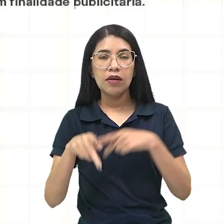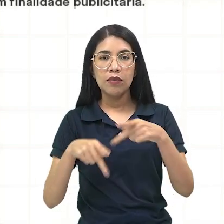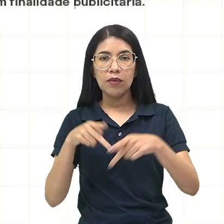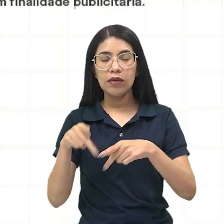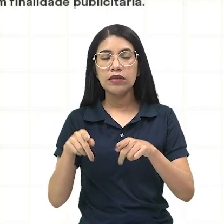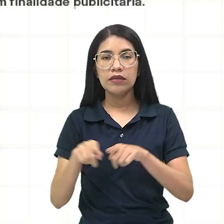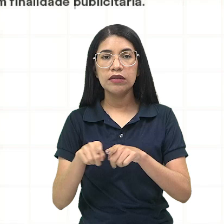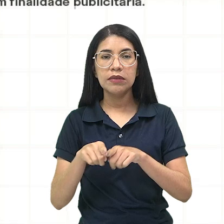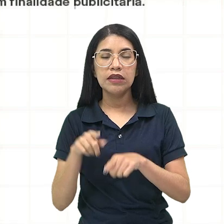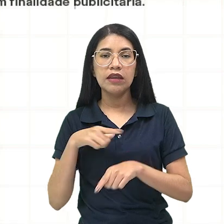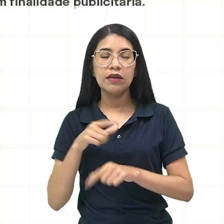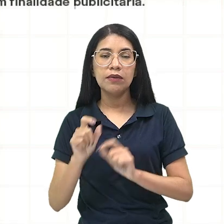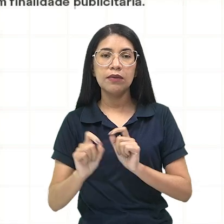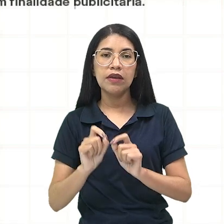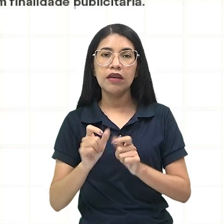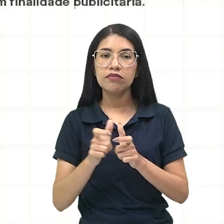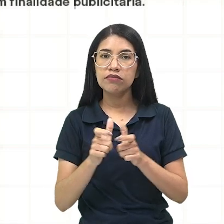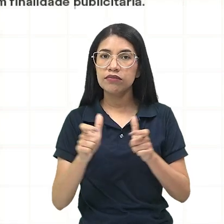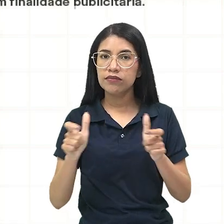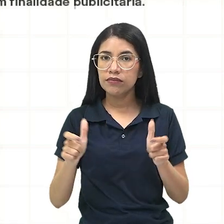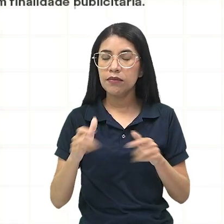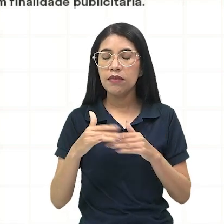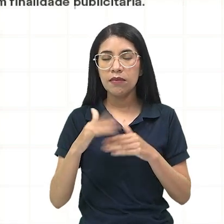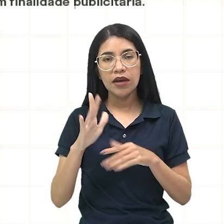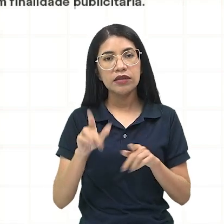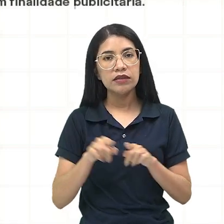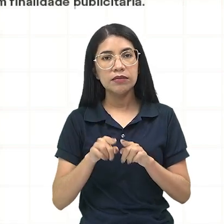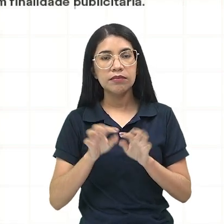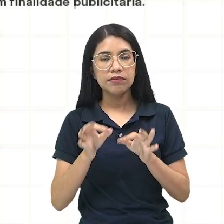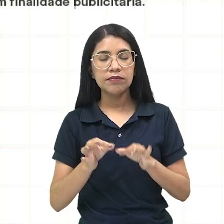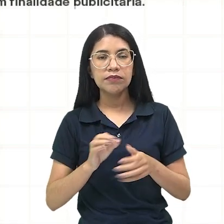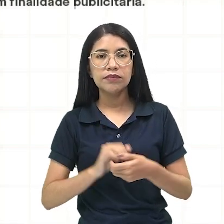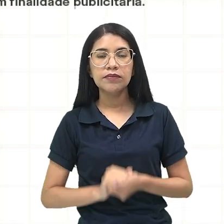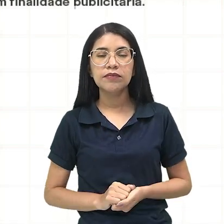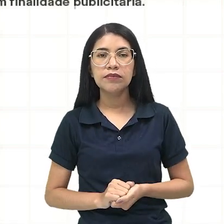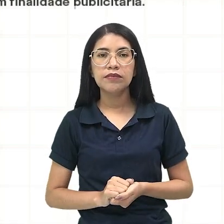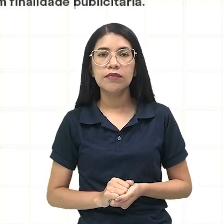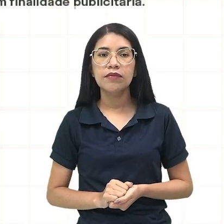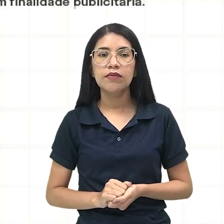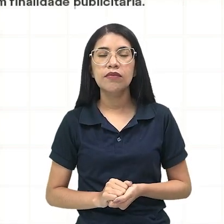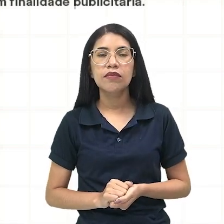também muito grande, né? Então, gente,